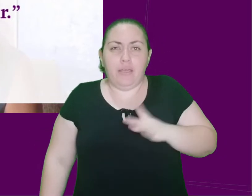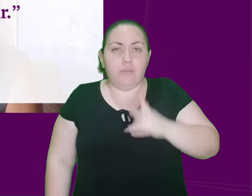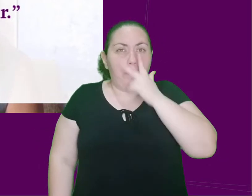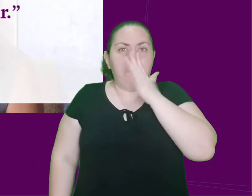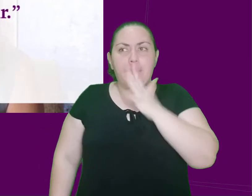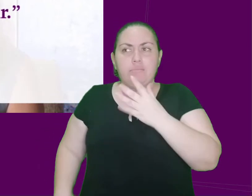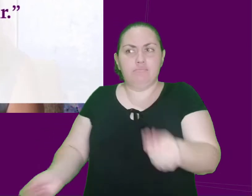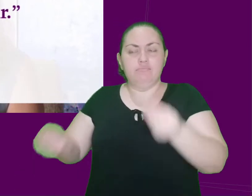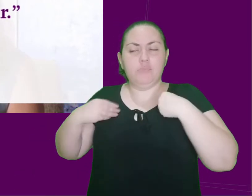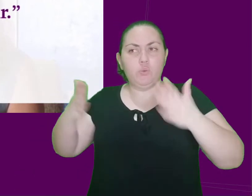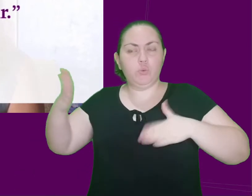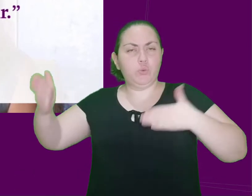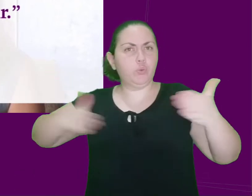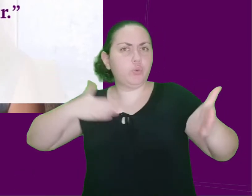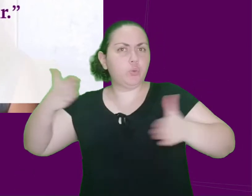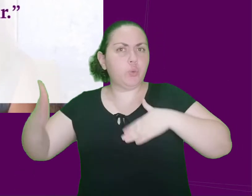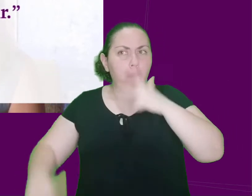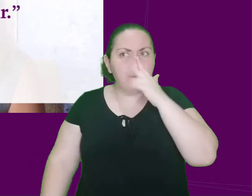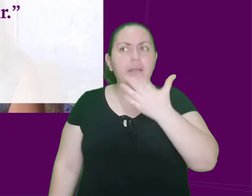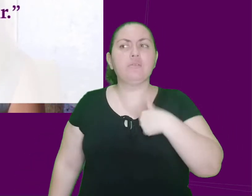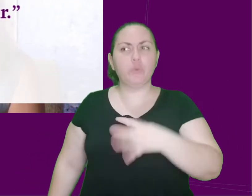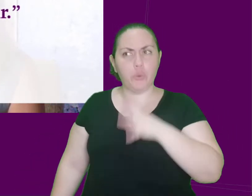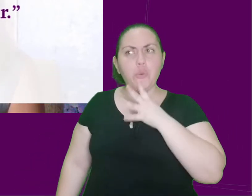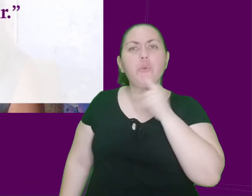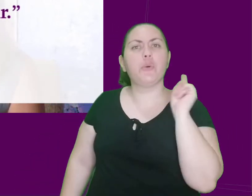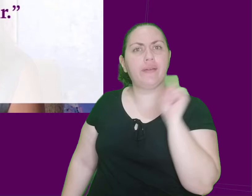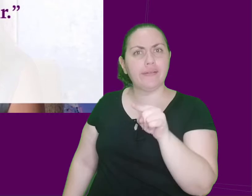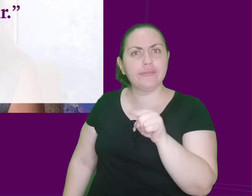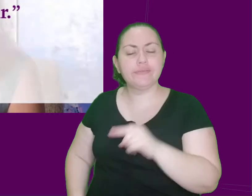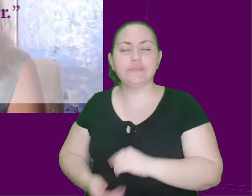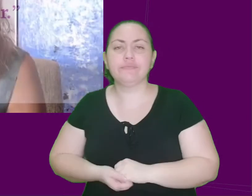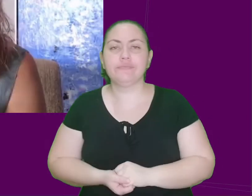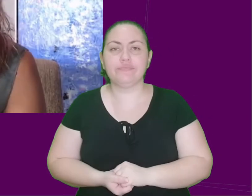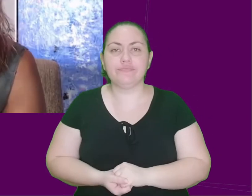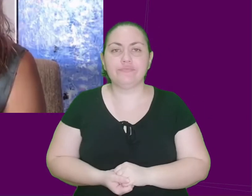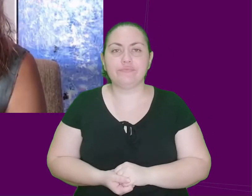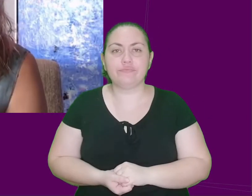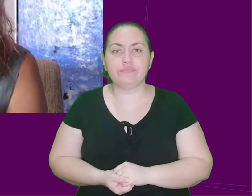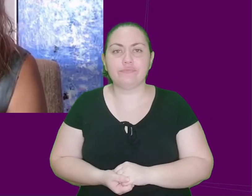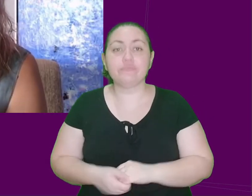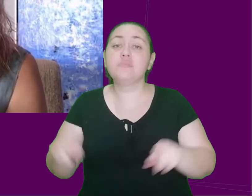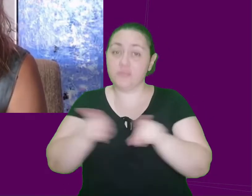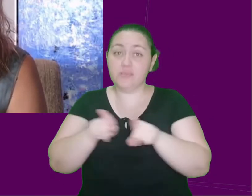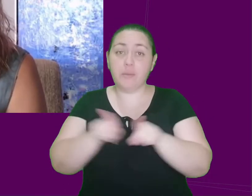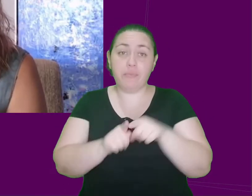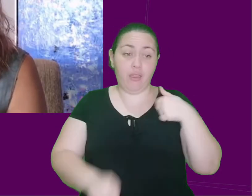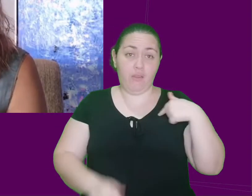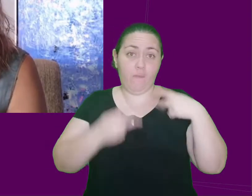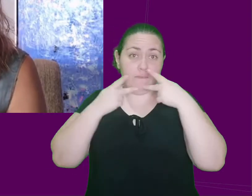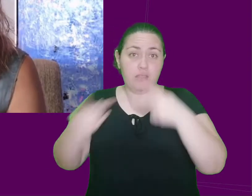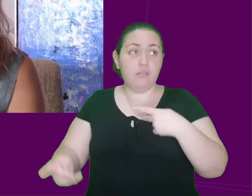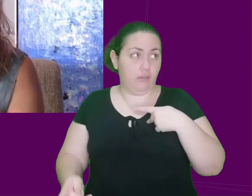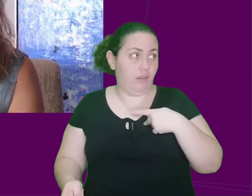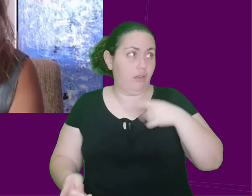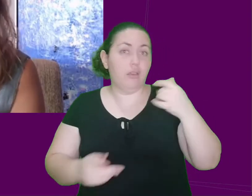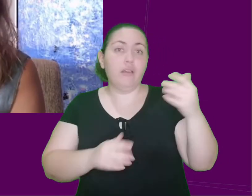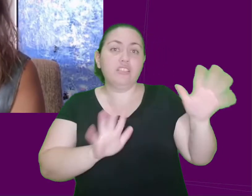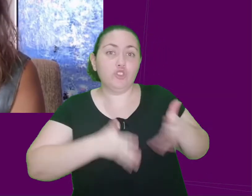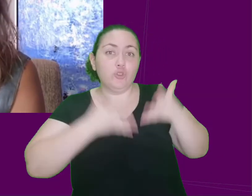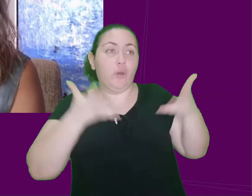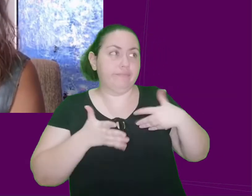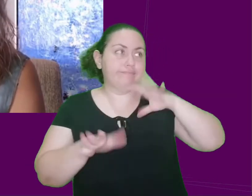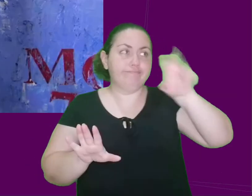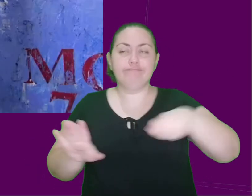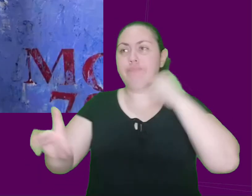de um jeito que a mim era assustadoramente familiar. Ele também chicoteia o homem, incentivado